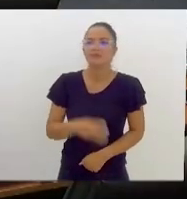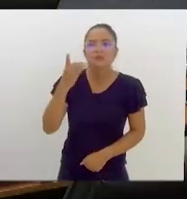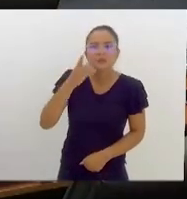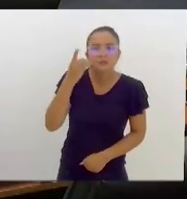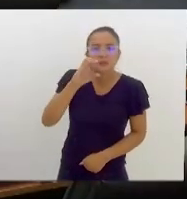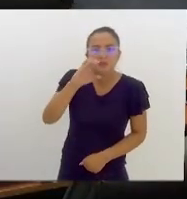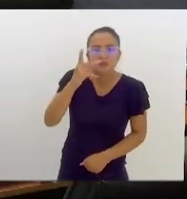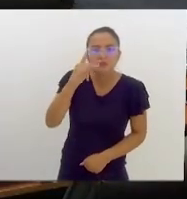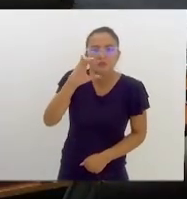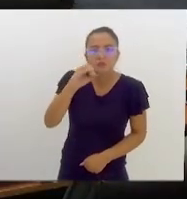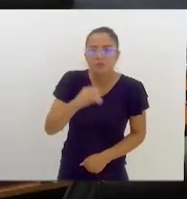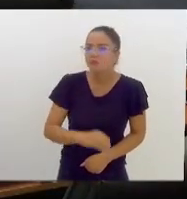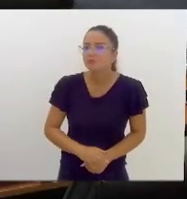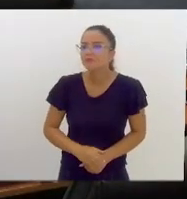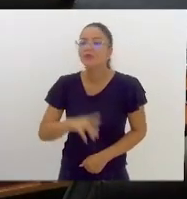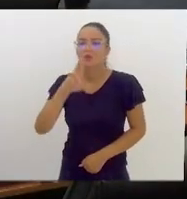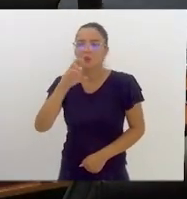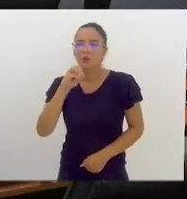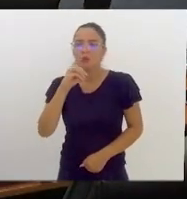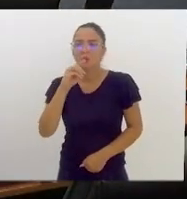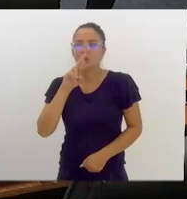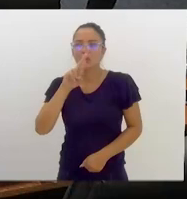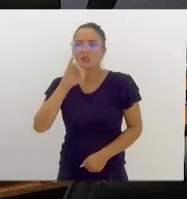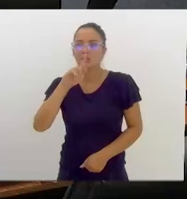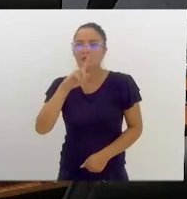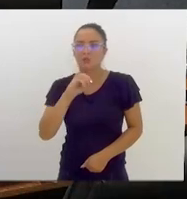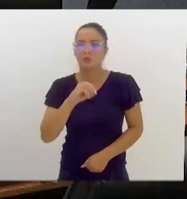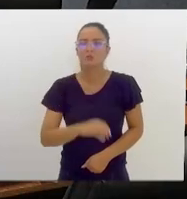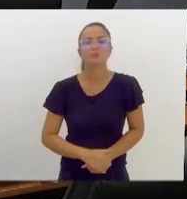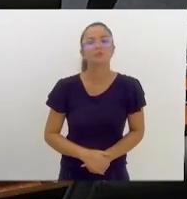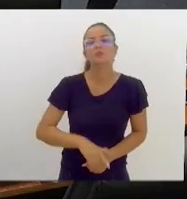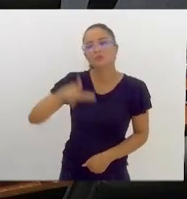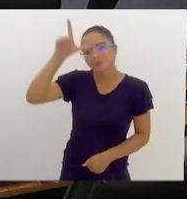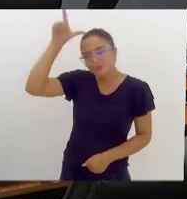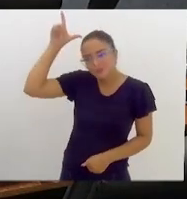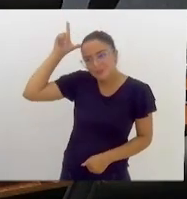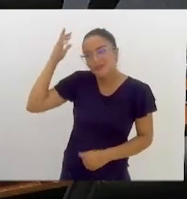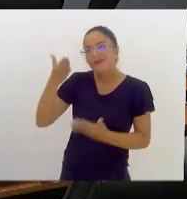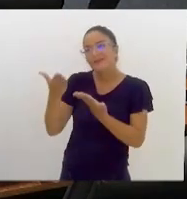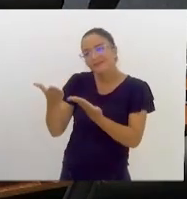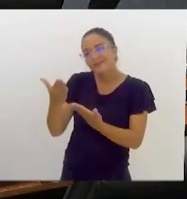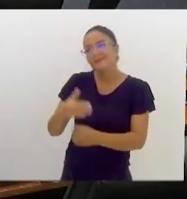deputado Rodrigo Amorim, Luiz Paulo,